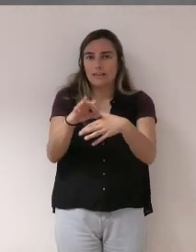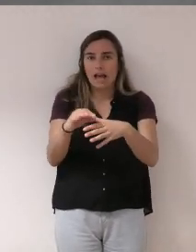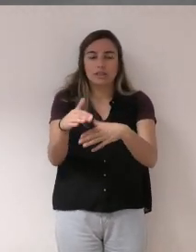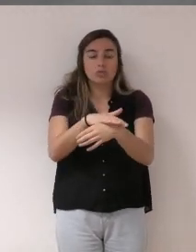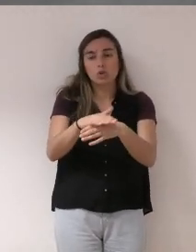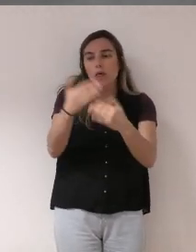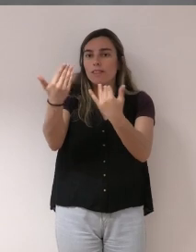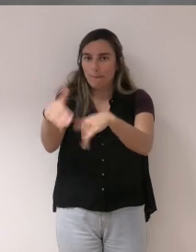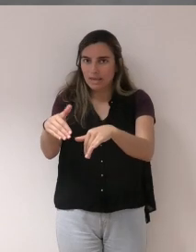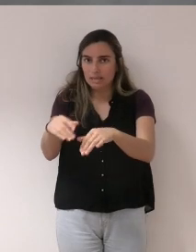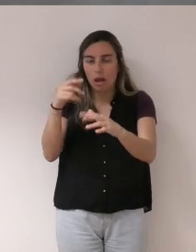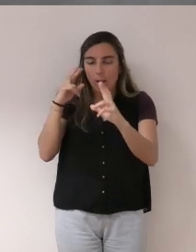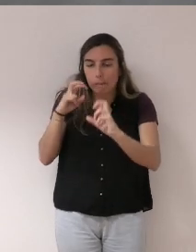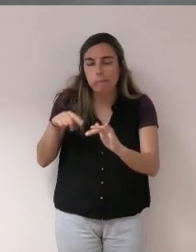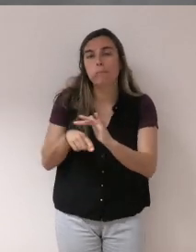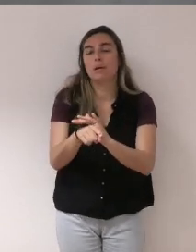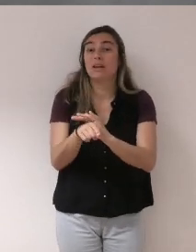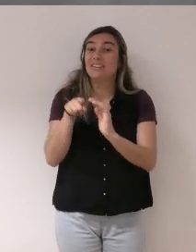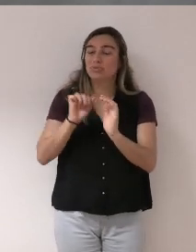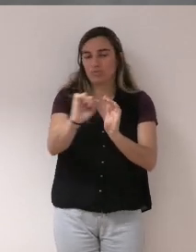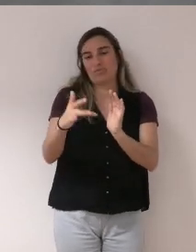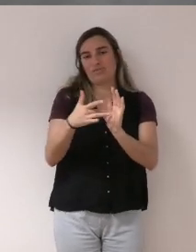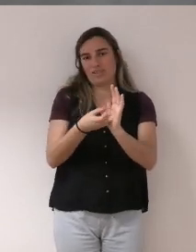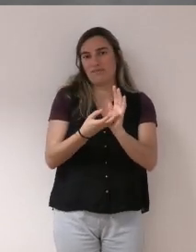acho que com razão. Essa é uma descrição que acho que faz sentido.